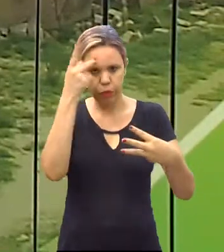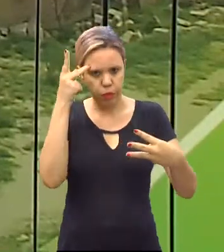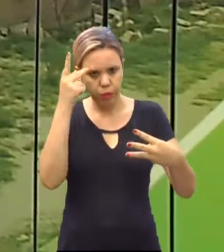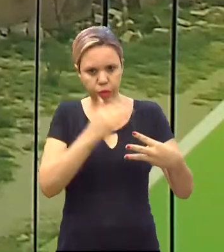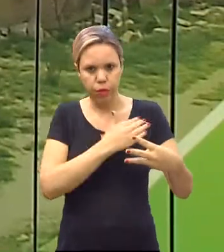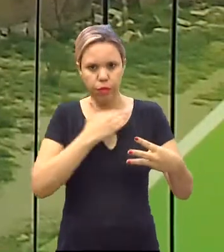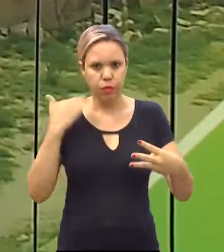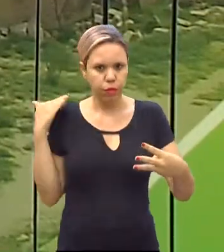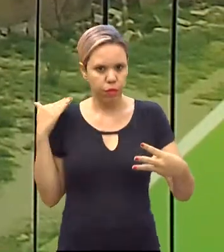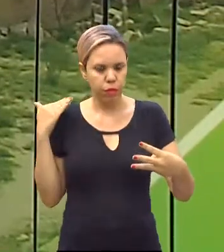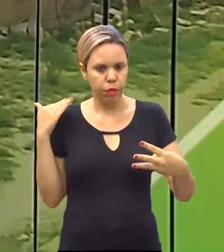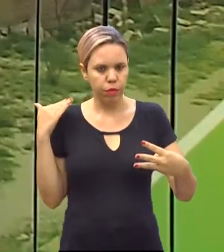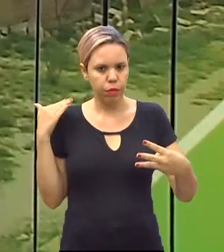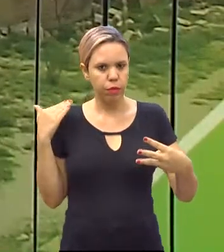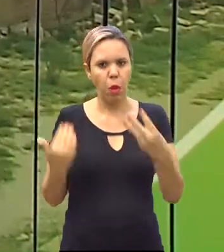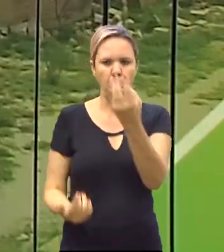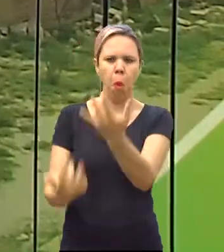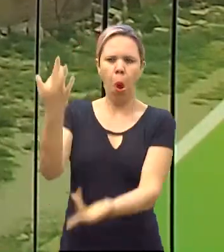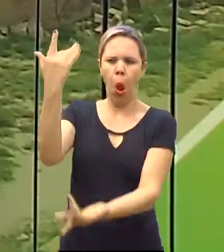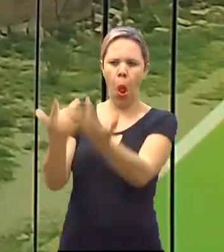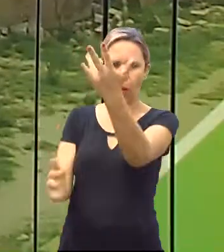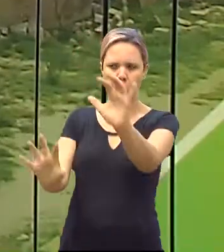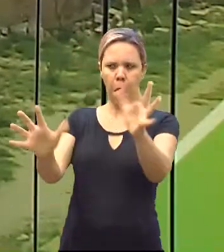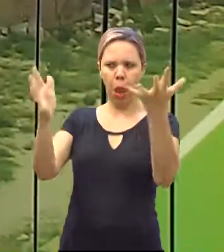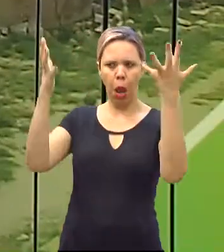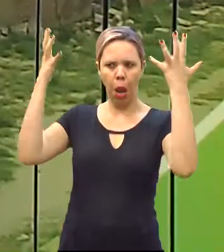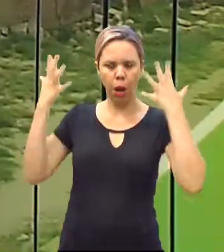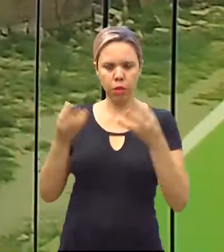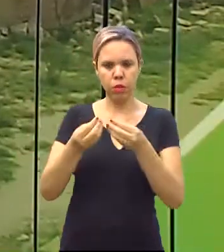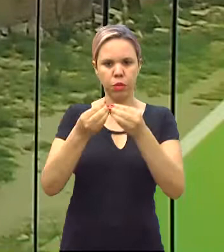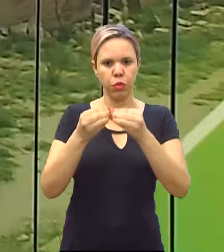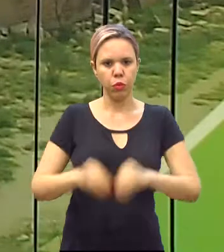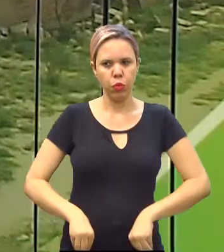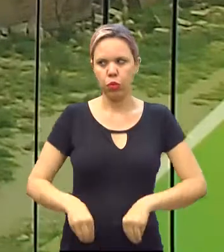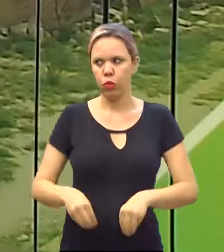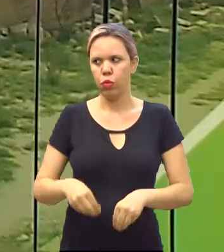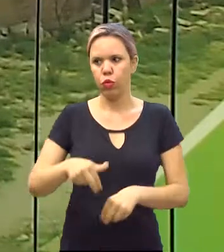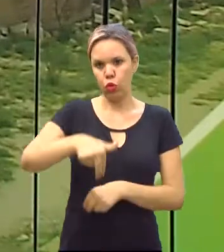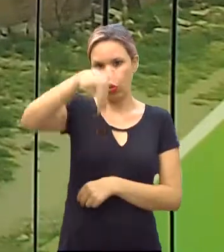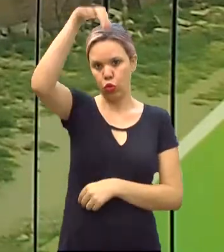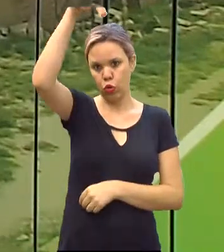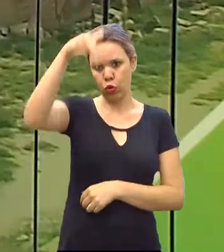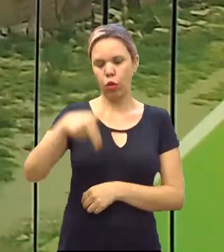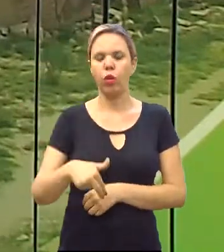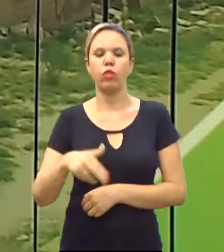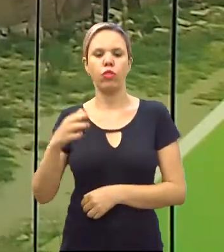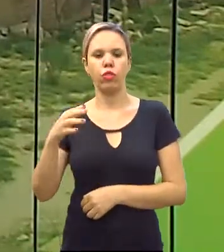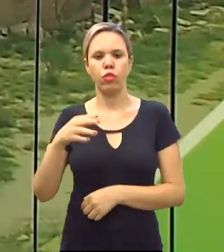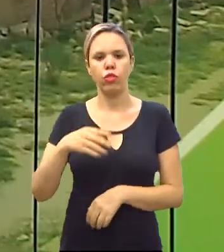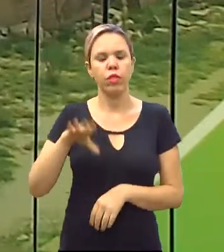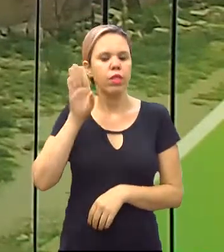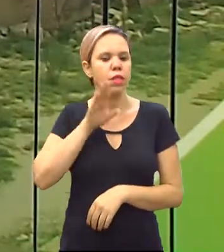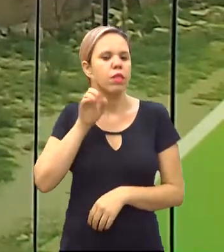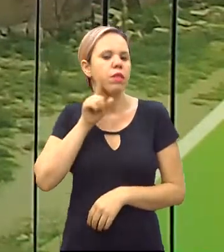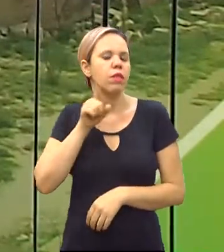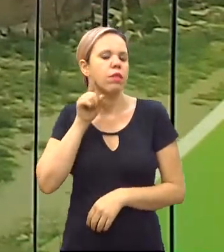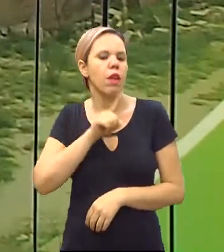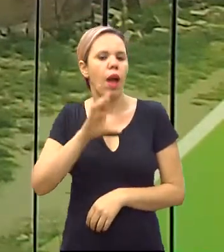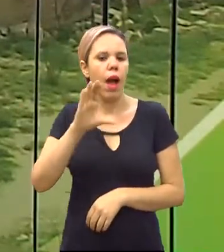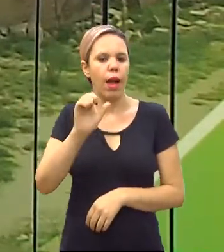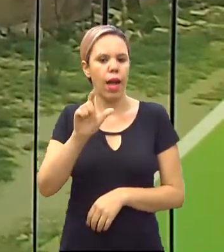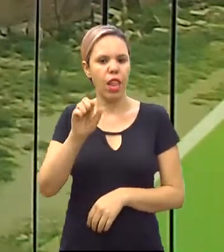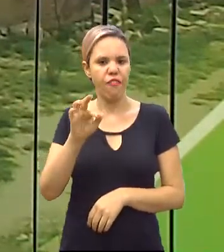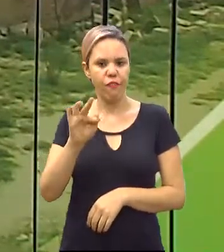pessoas morreram em um dos incêndios florestais que atingem o norte da Califórnia nesta